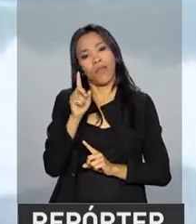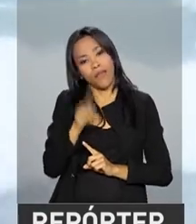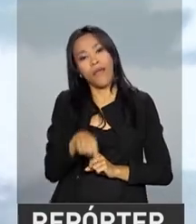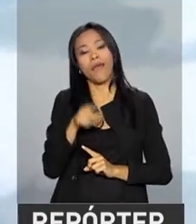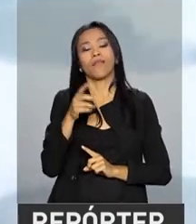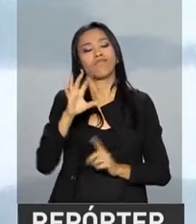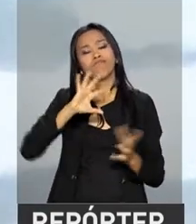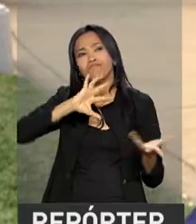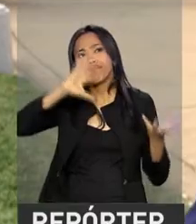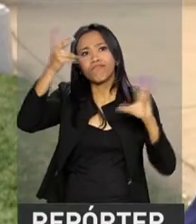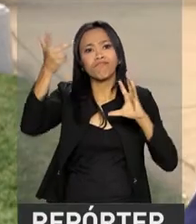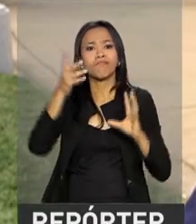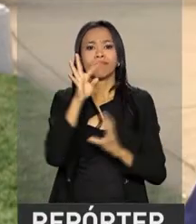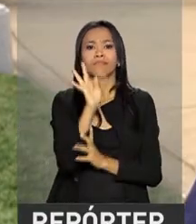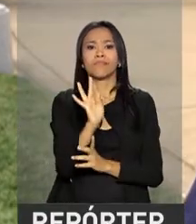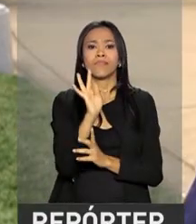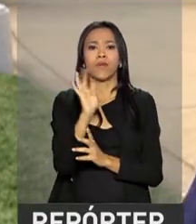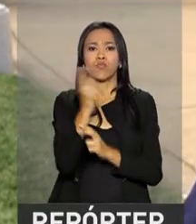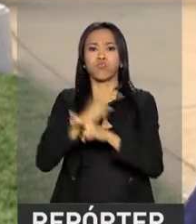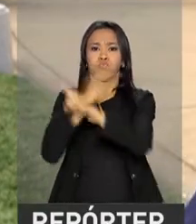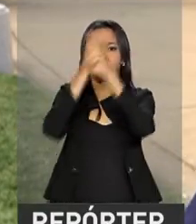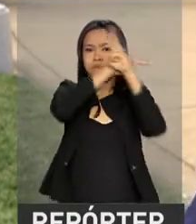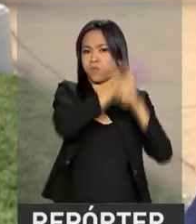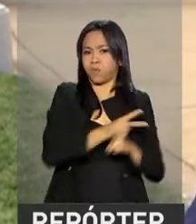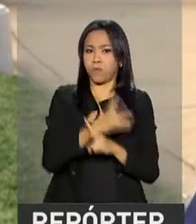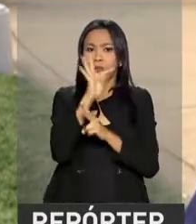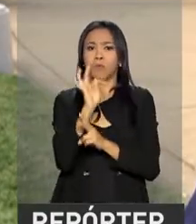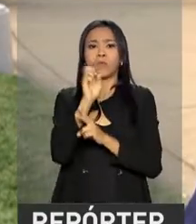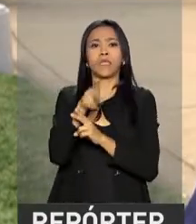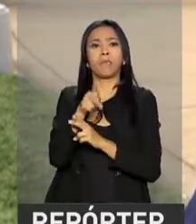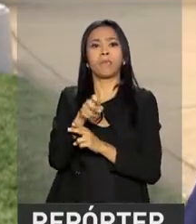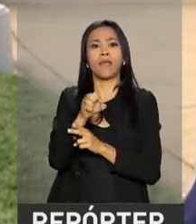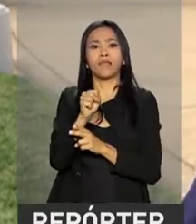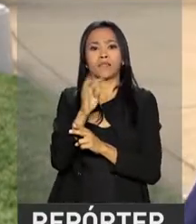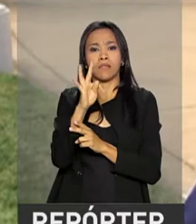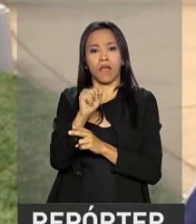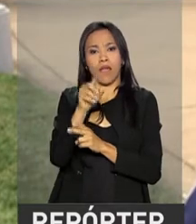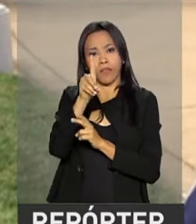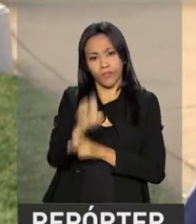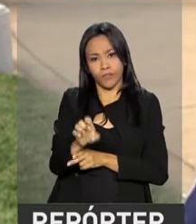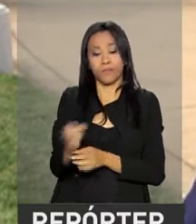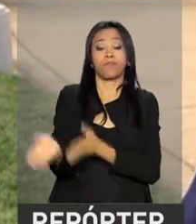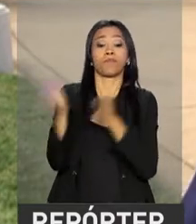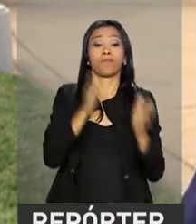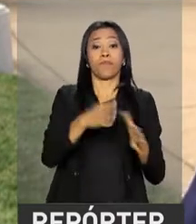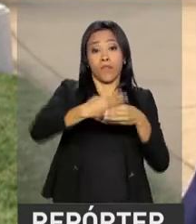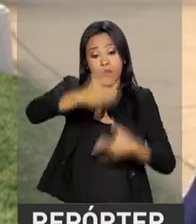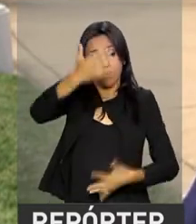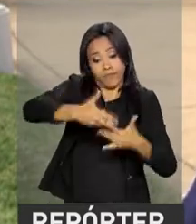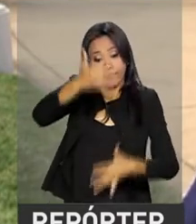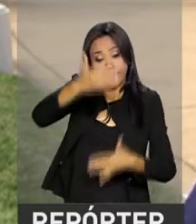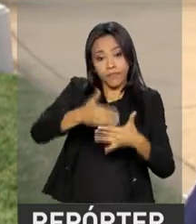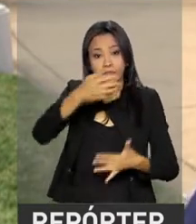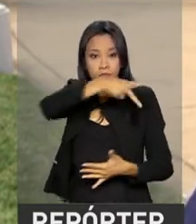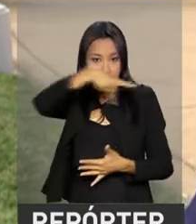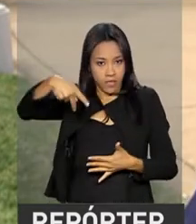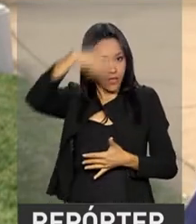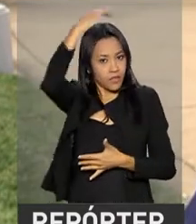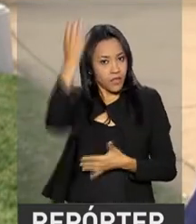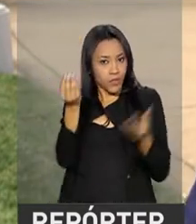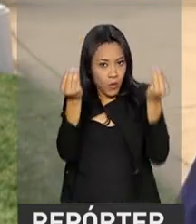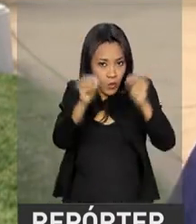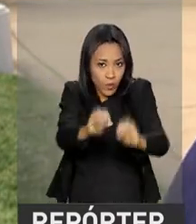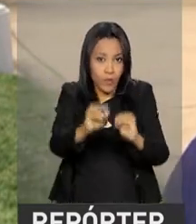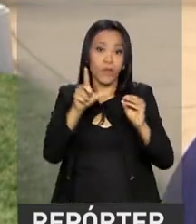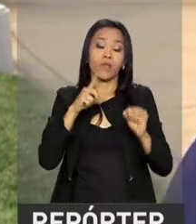tempestade tropical. O presidente da República, Michel Temer, informou pelo Twitter que colocou a rede de consulados e embaixadas do